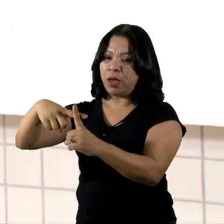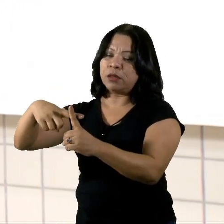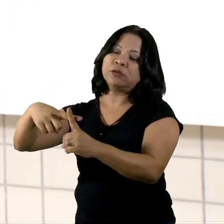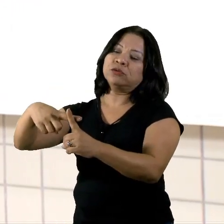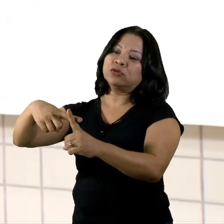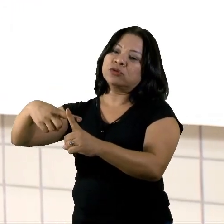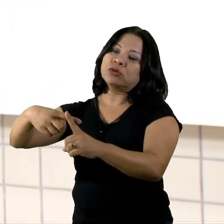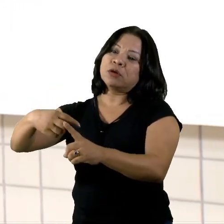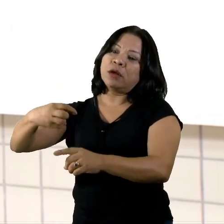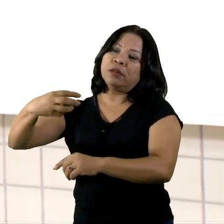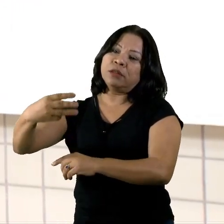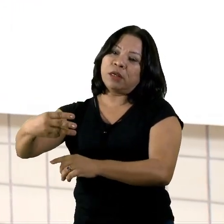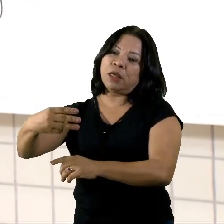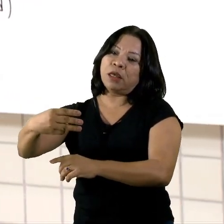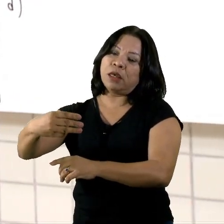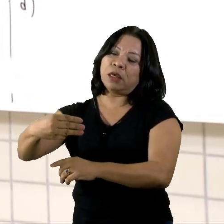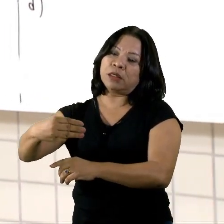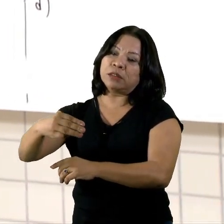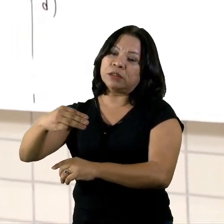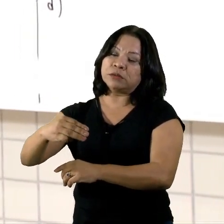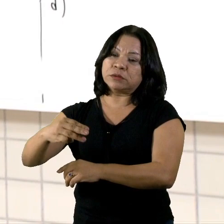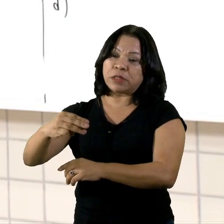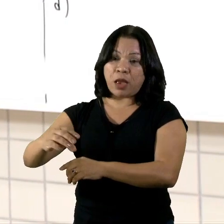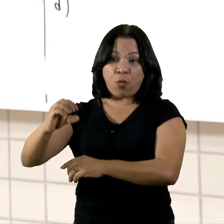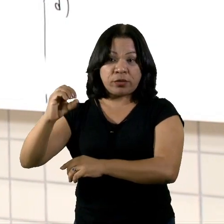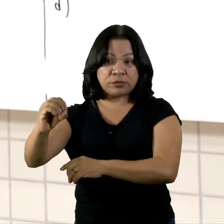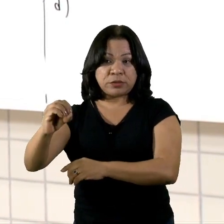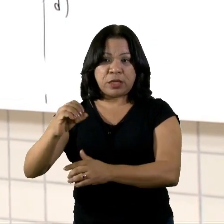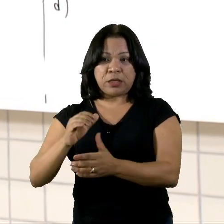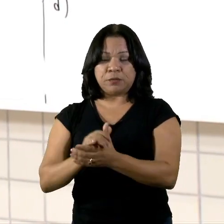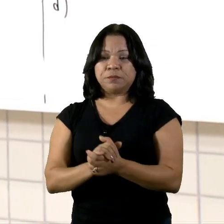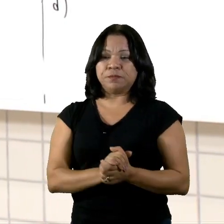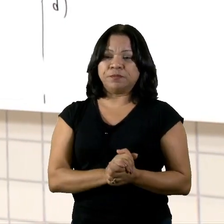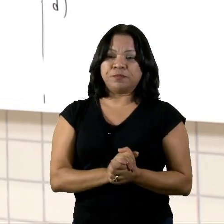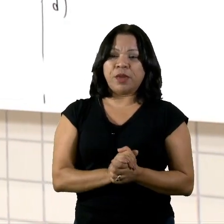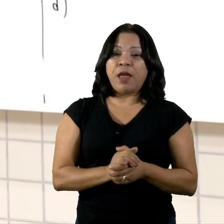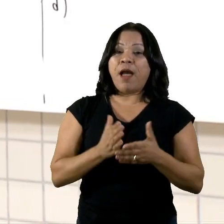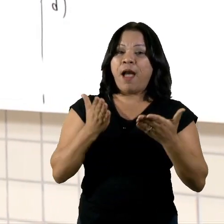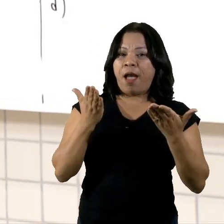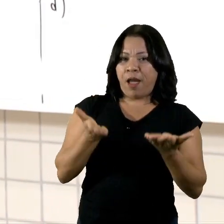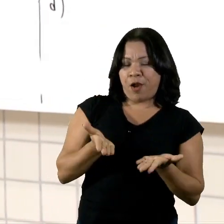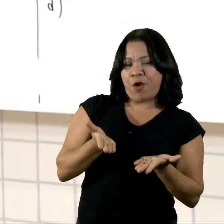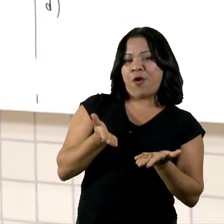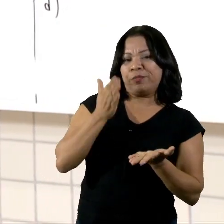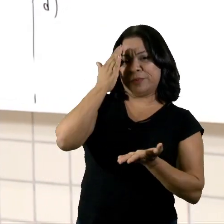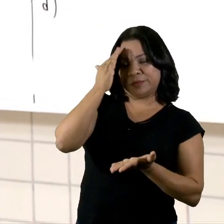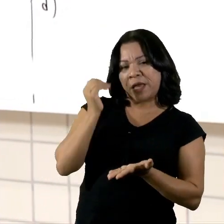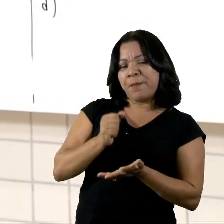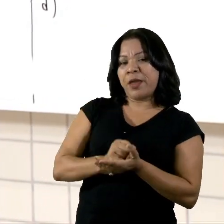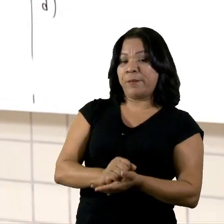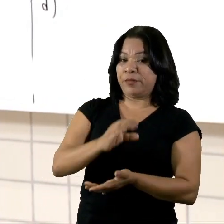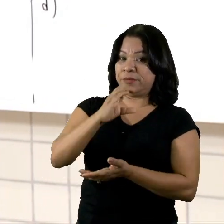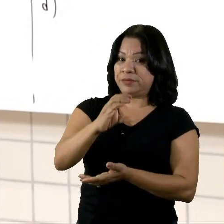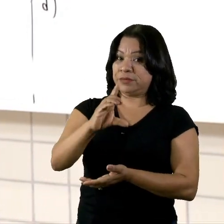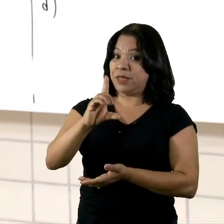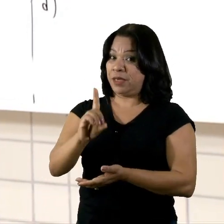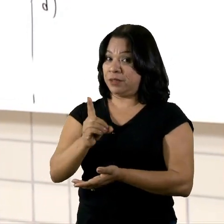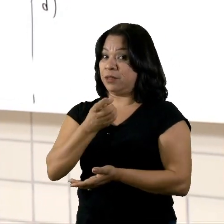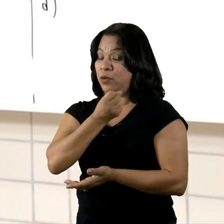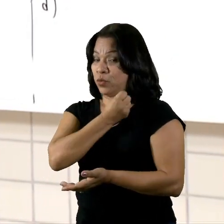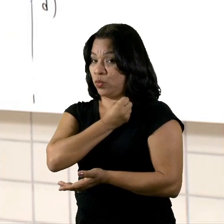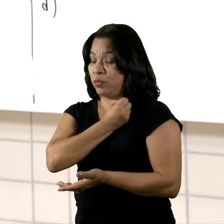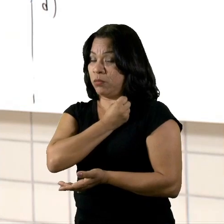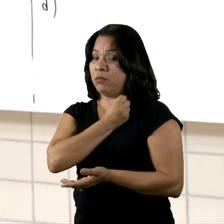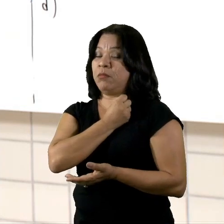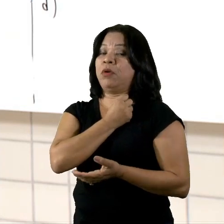C, D. Agora, nós sabemos que C e D são números, né? Eles podem variar,